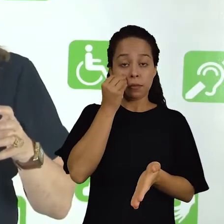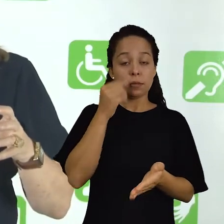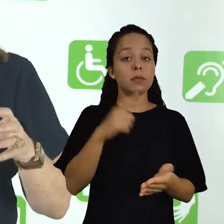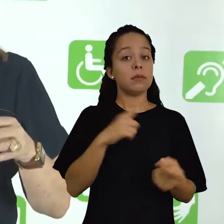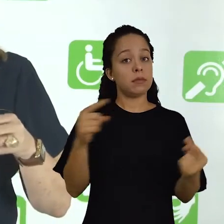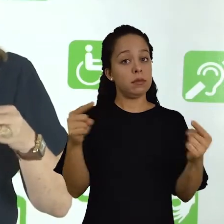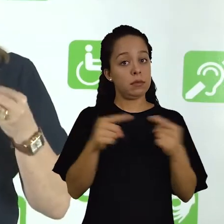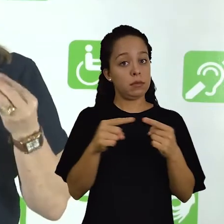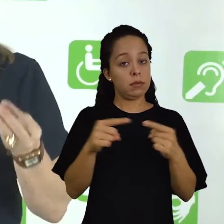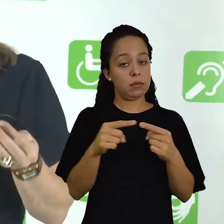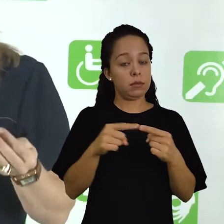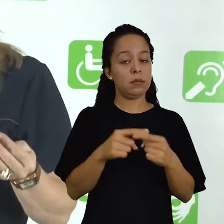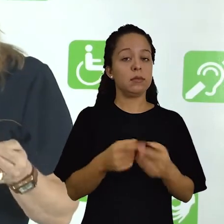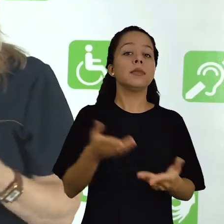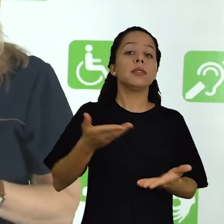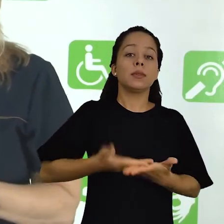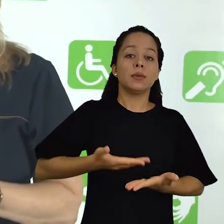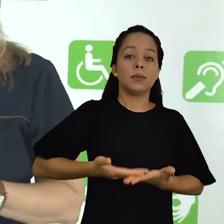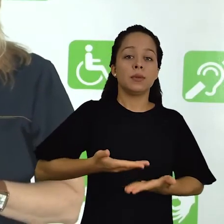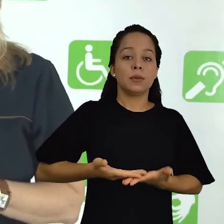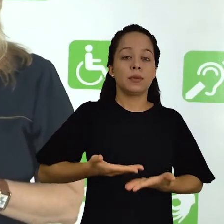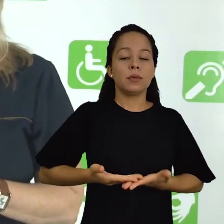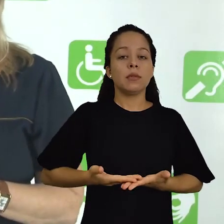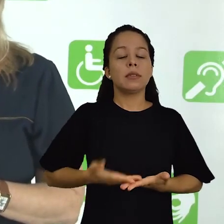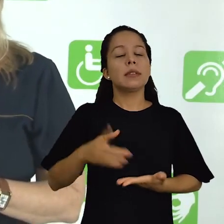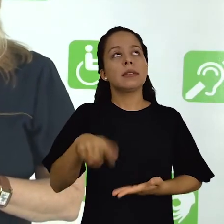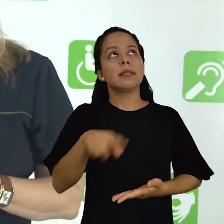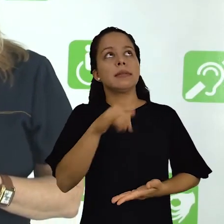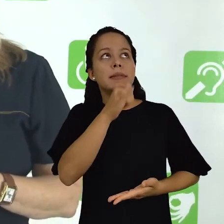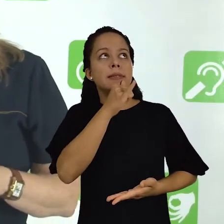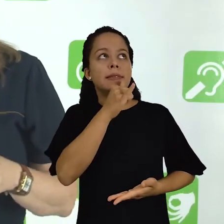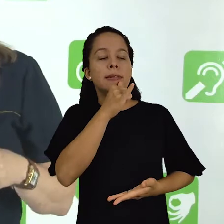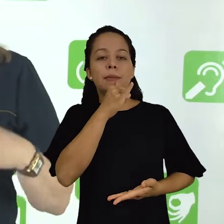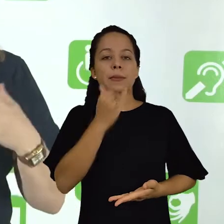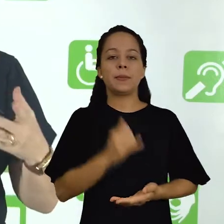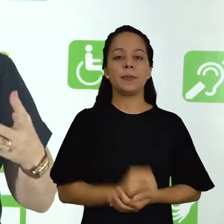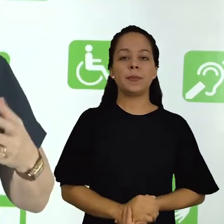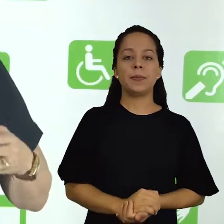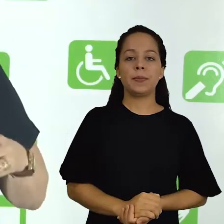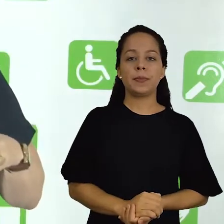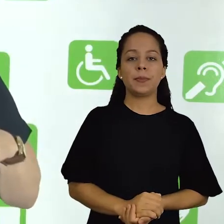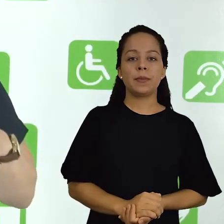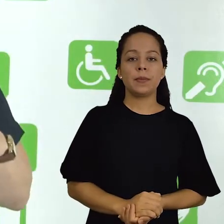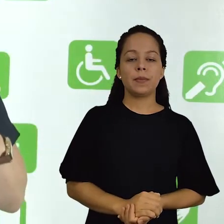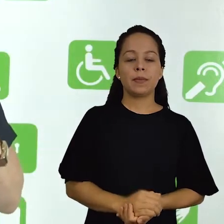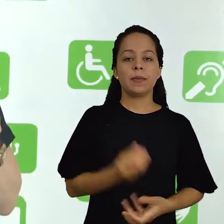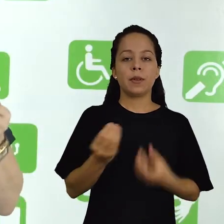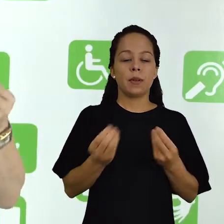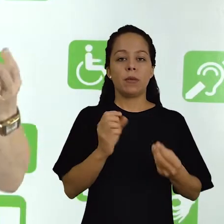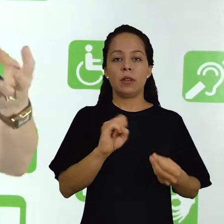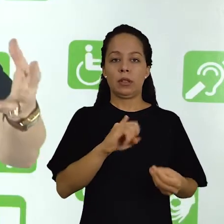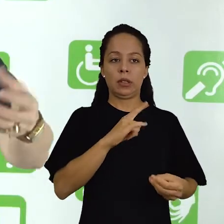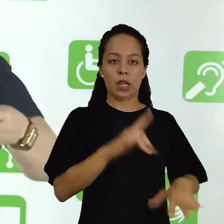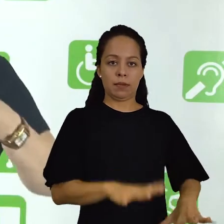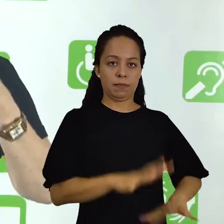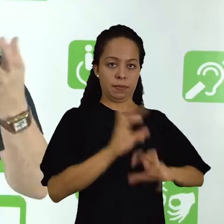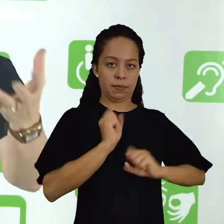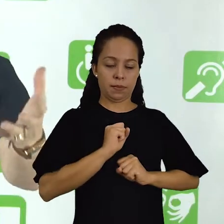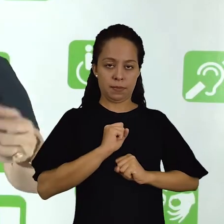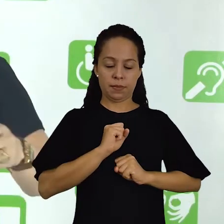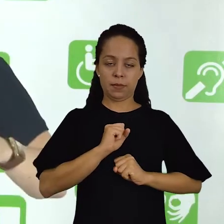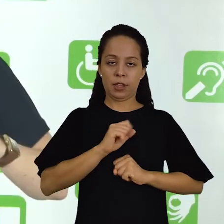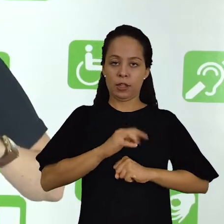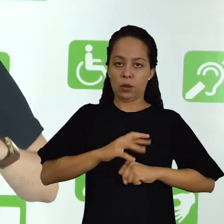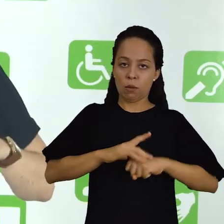é muito apropriada para o estudo de, por exemplo, infecções por